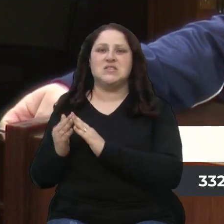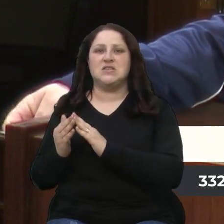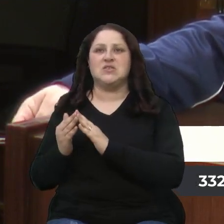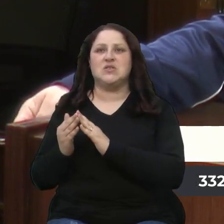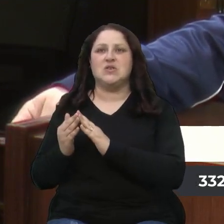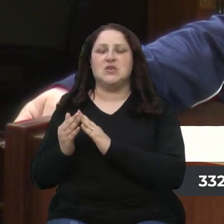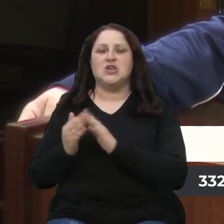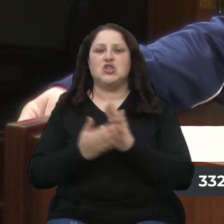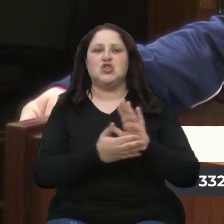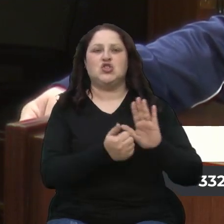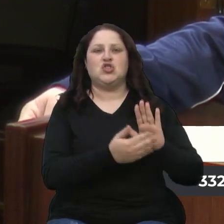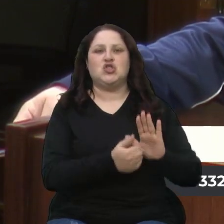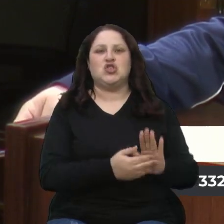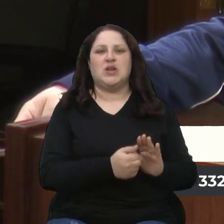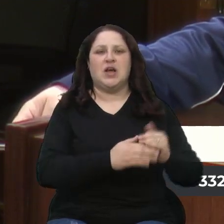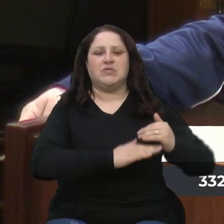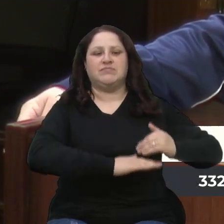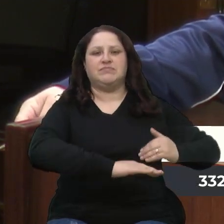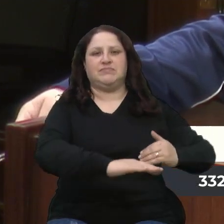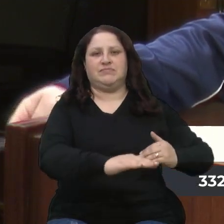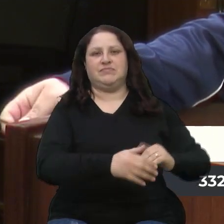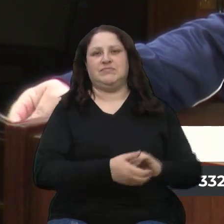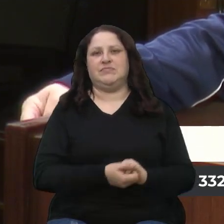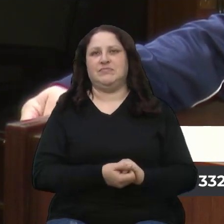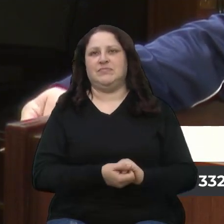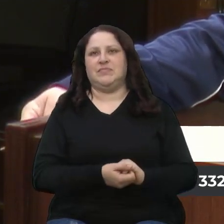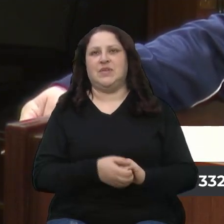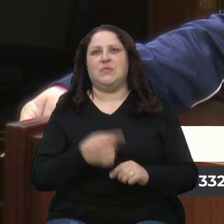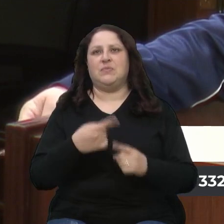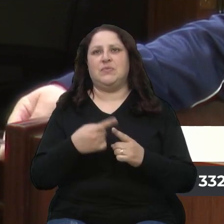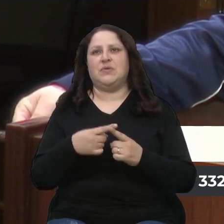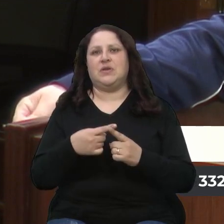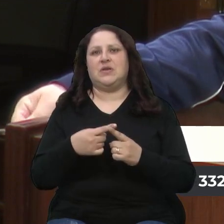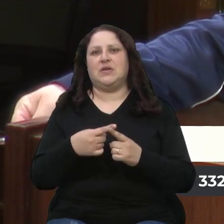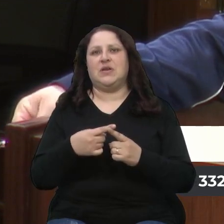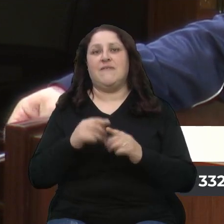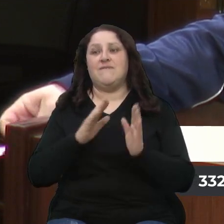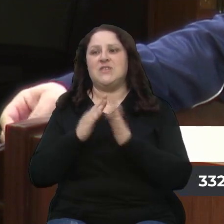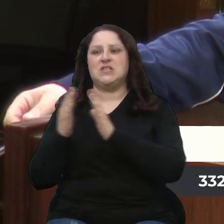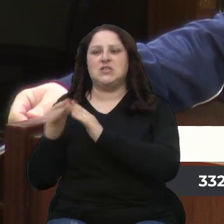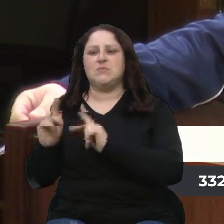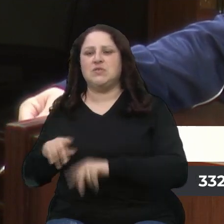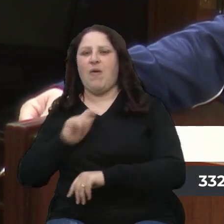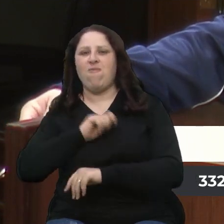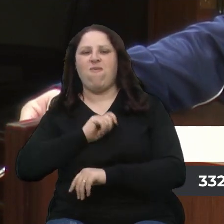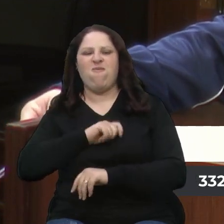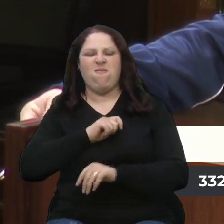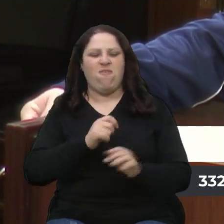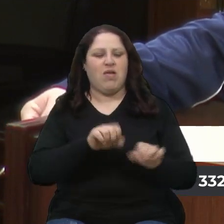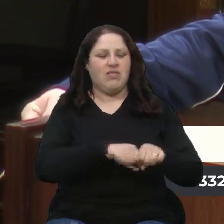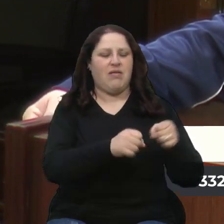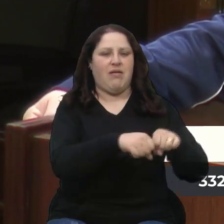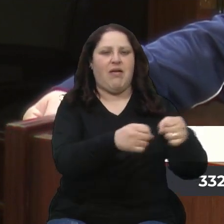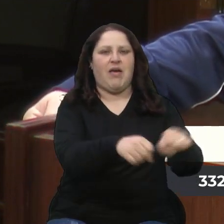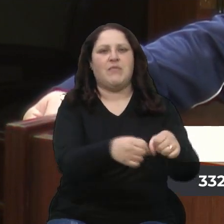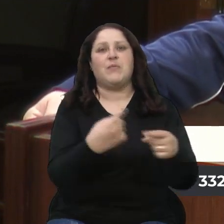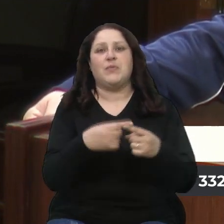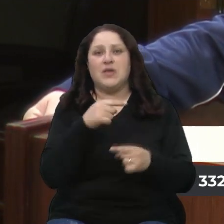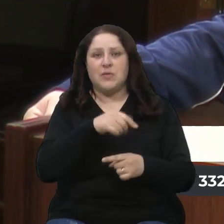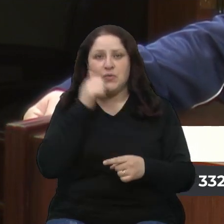não ir ali. Só porque ela teve essa doença 3 vezes de sarna, porque ela morava num local totalmente